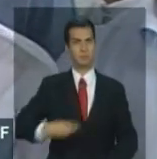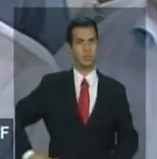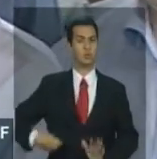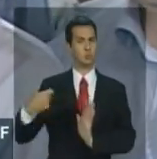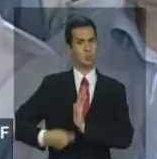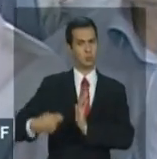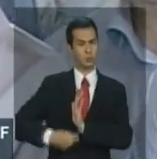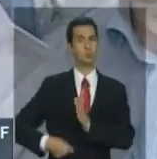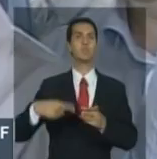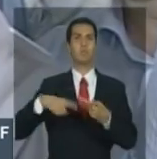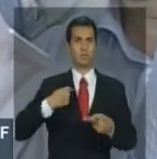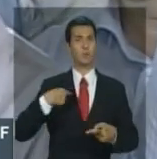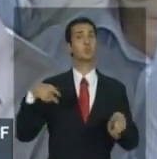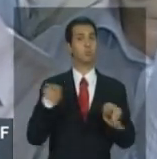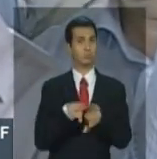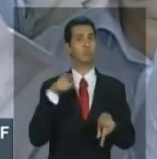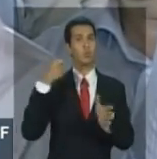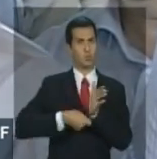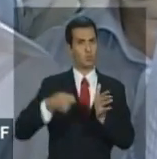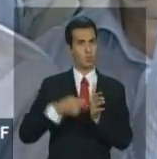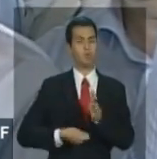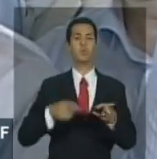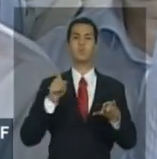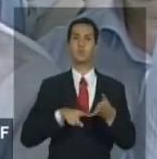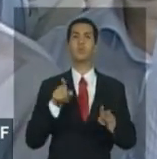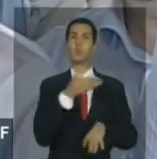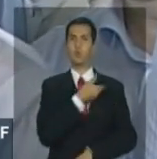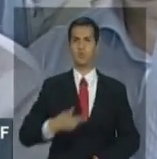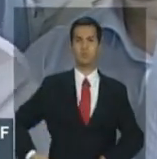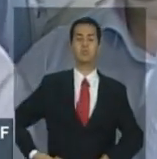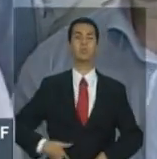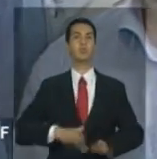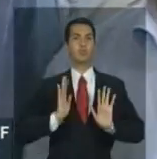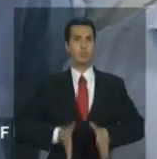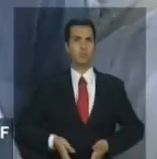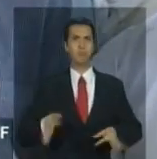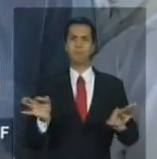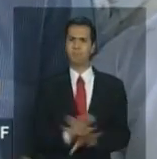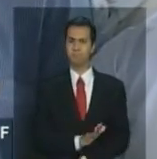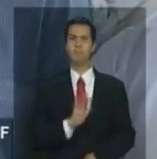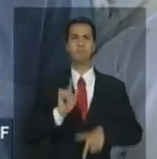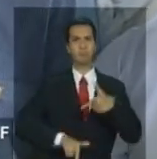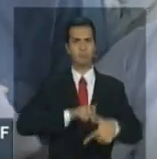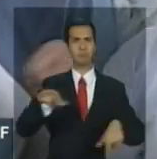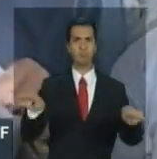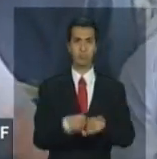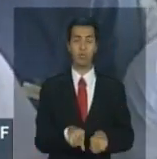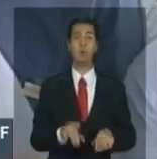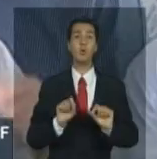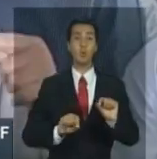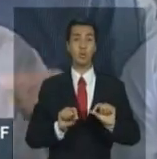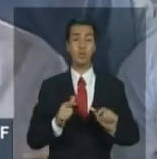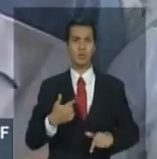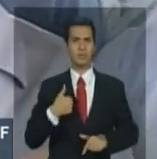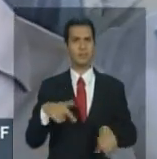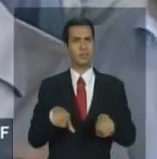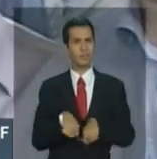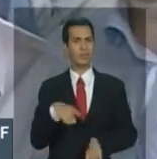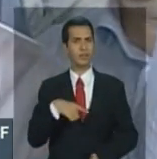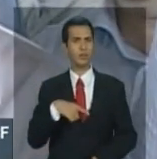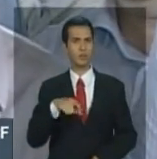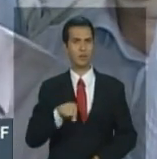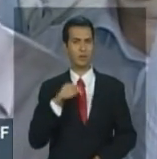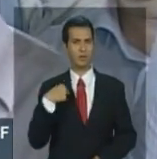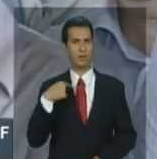fui enfática nisso, todos os governadores estão mobilizados nisso, tanto é assim, que uma das coisas que me